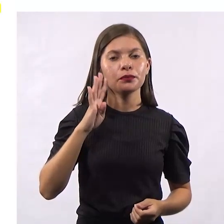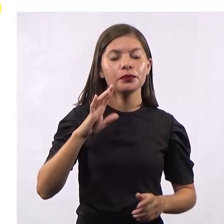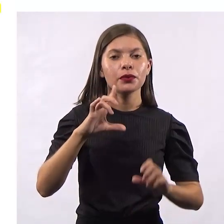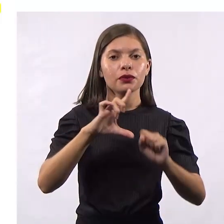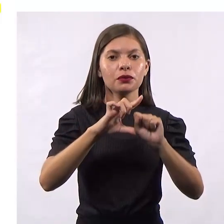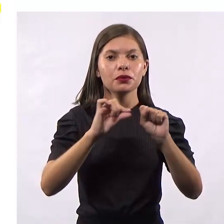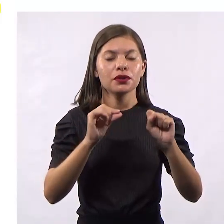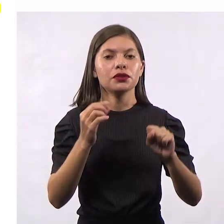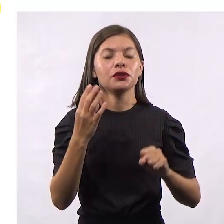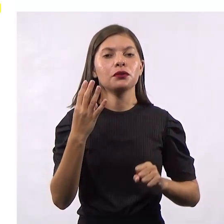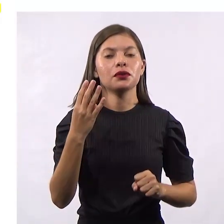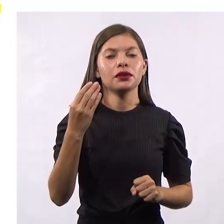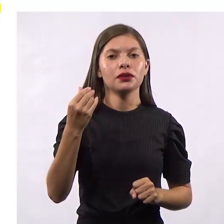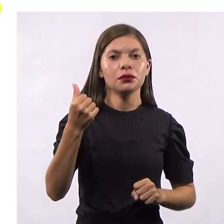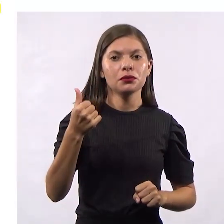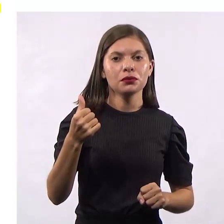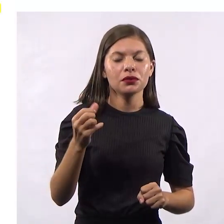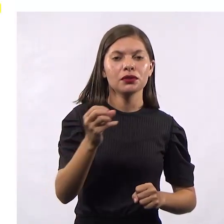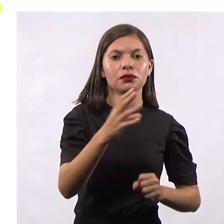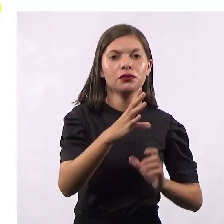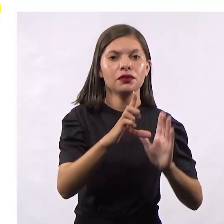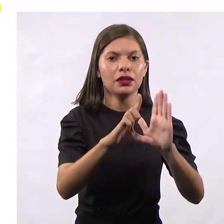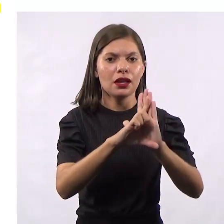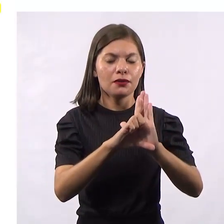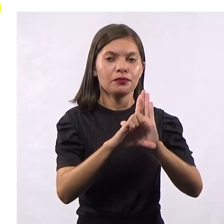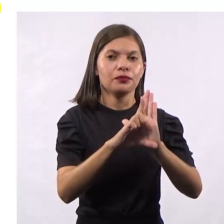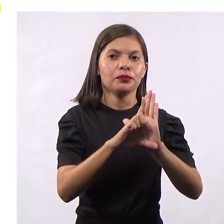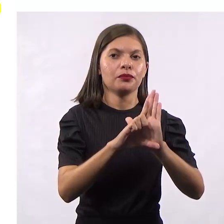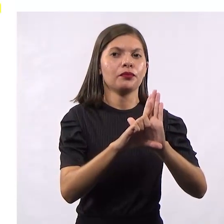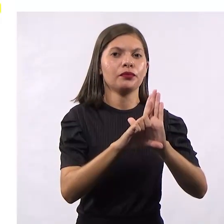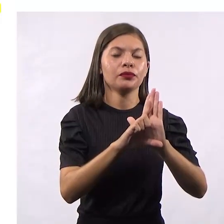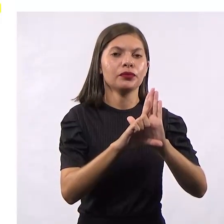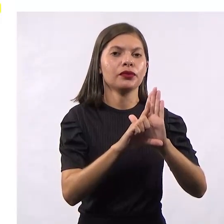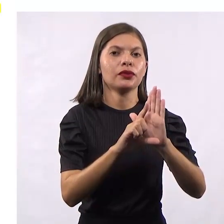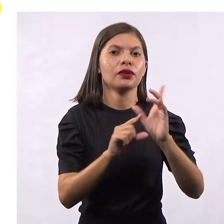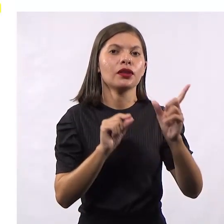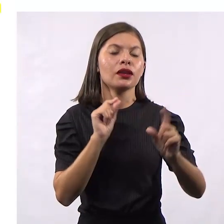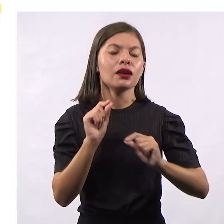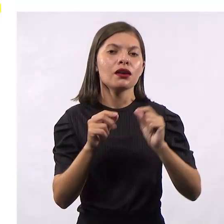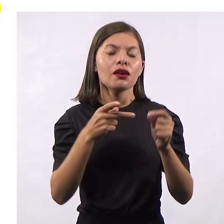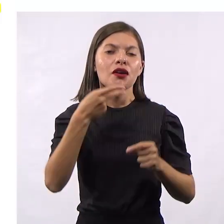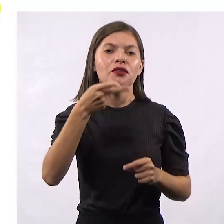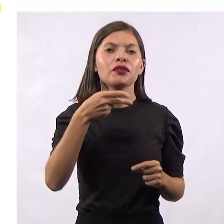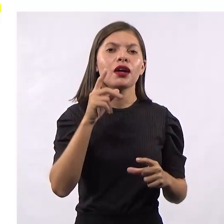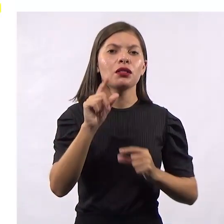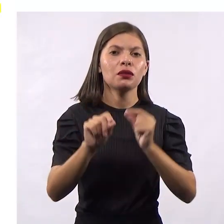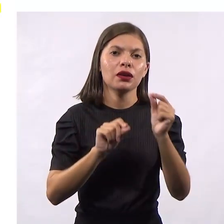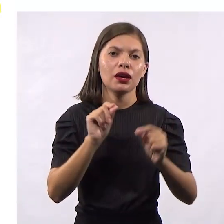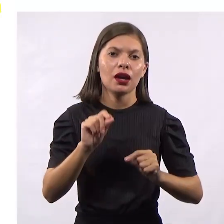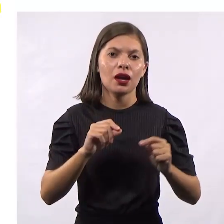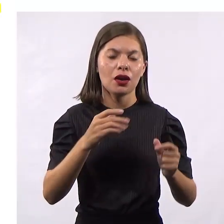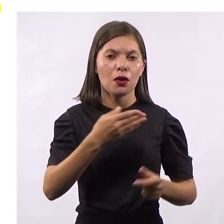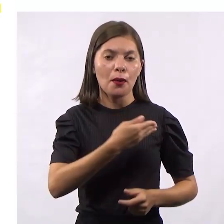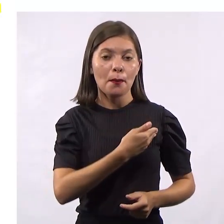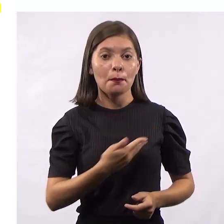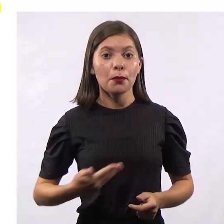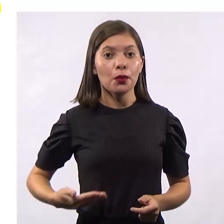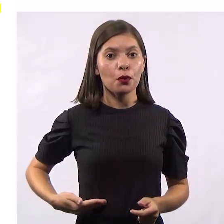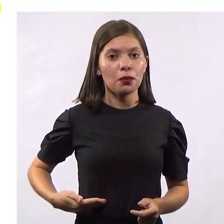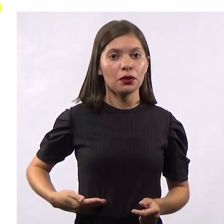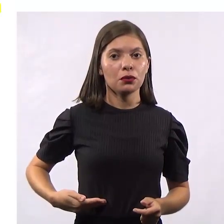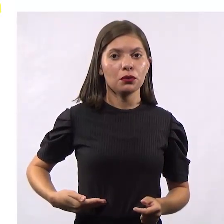artigo 41 da nova Lei de Licitações e Contratos Administrativos, fala que o poder público ele pode